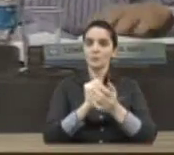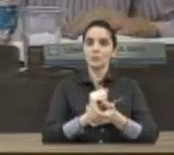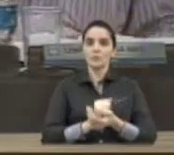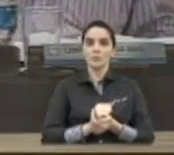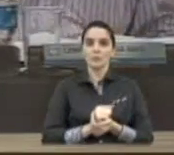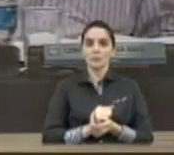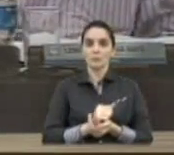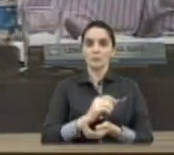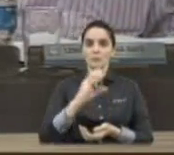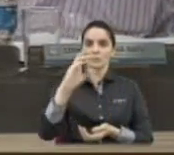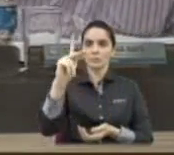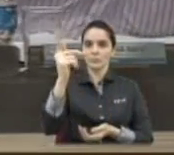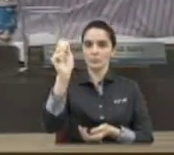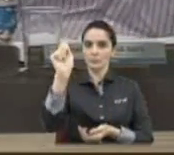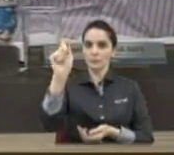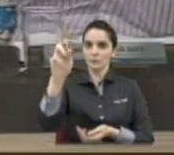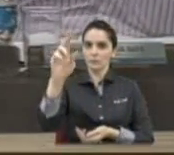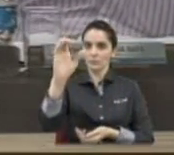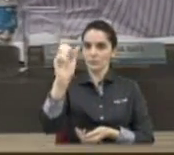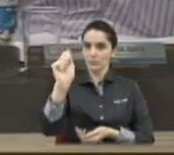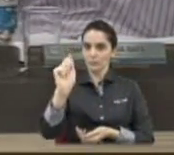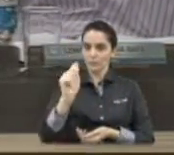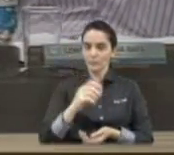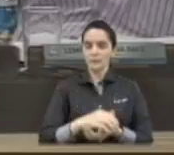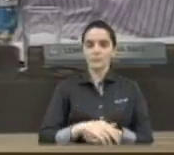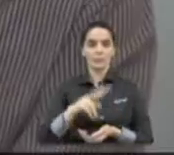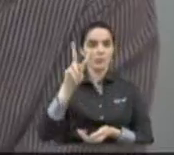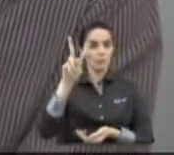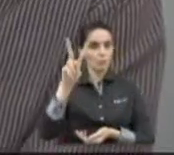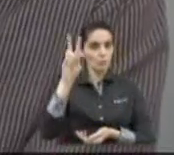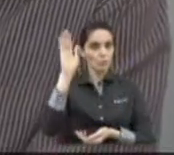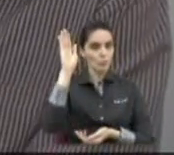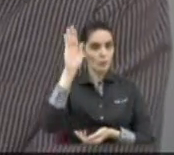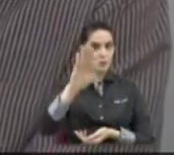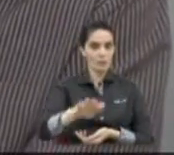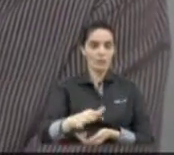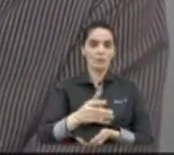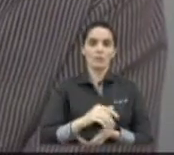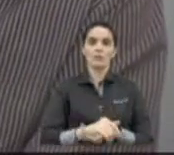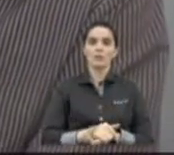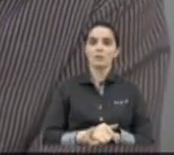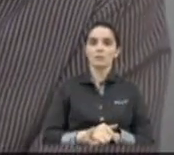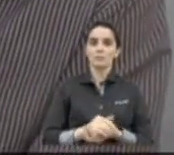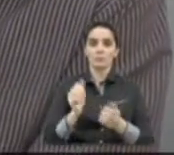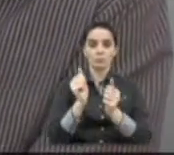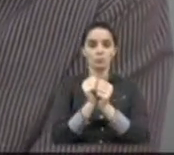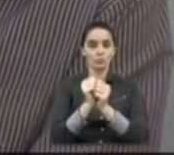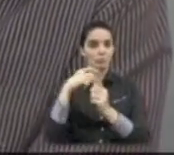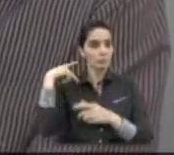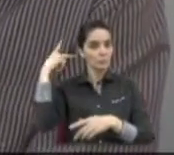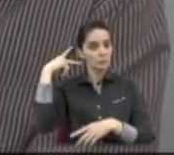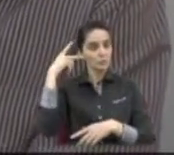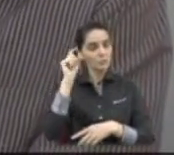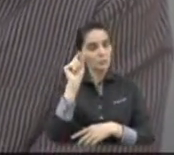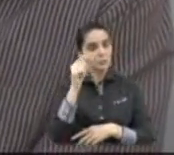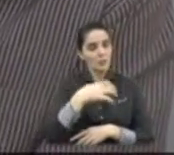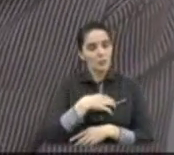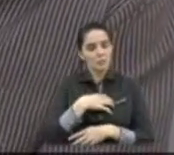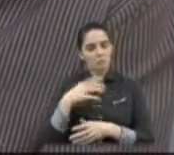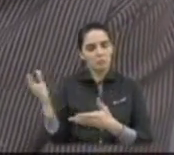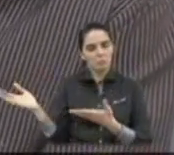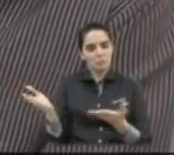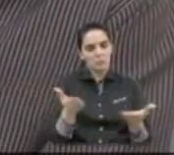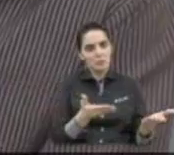sobre as chacras de recreio. Às 14h vai ser com os vereadores que quiser participar, junto com a Silvia,